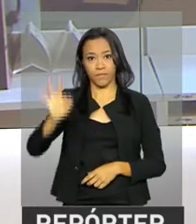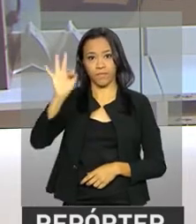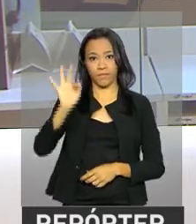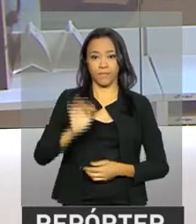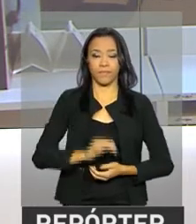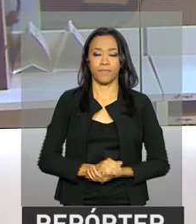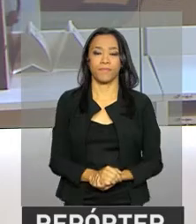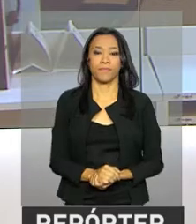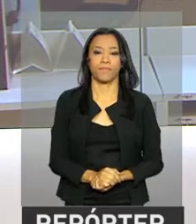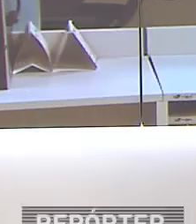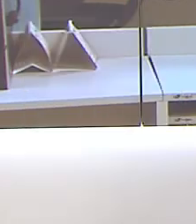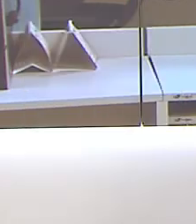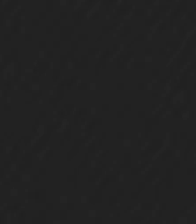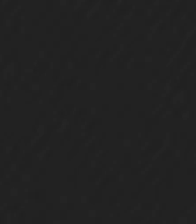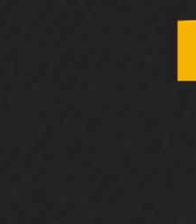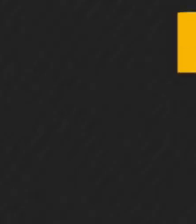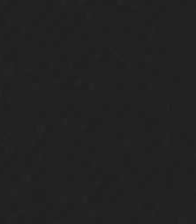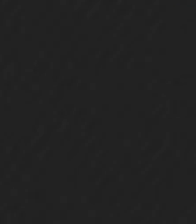federal